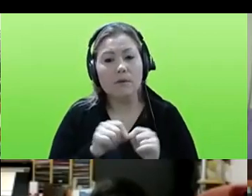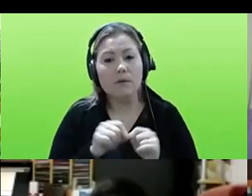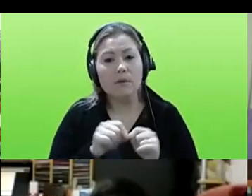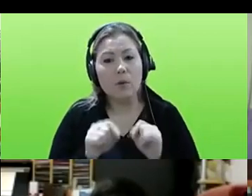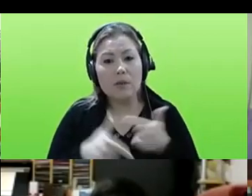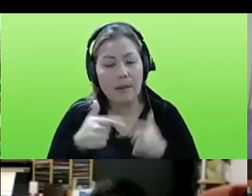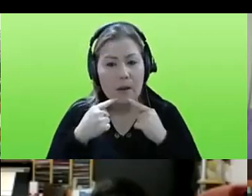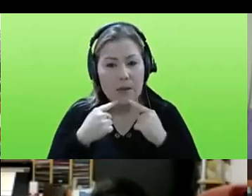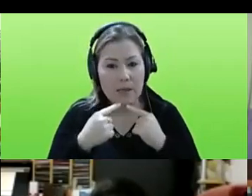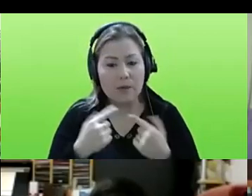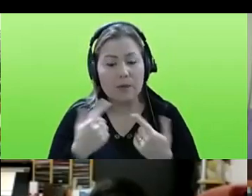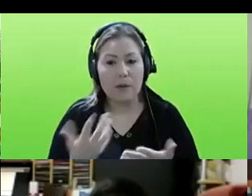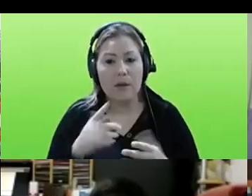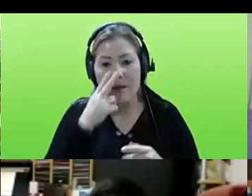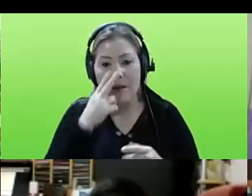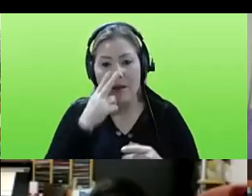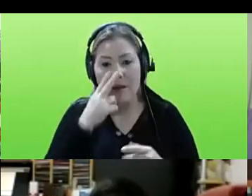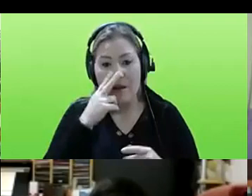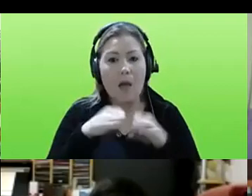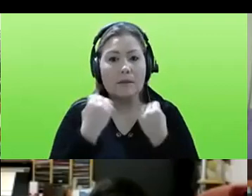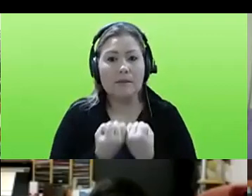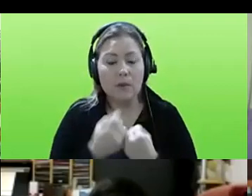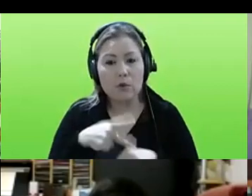aqui é um seminário de pós-graduação. A gente não está aqui